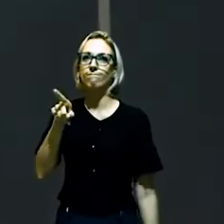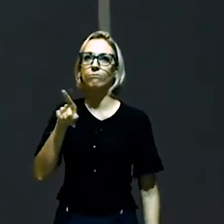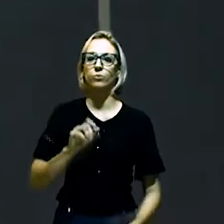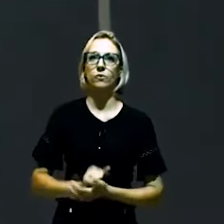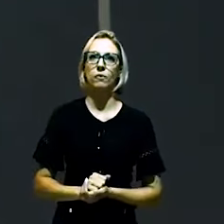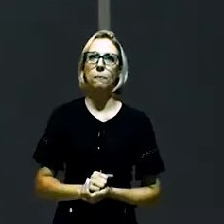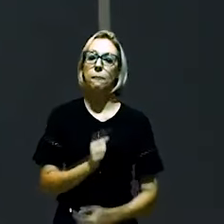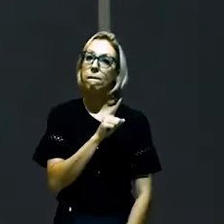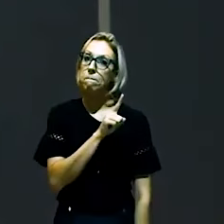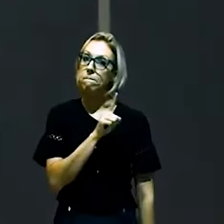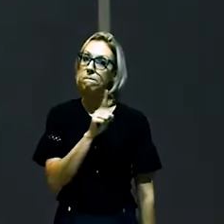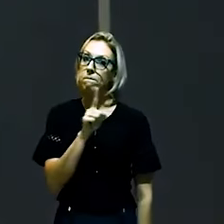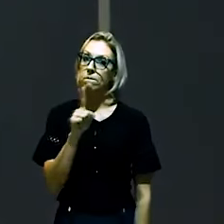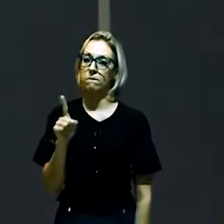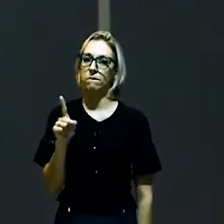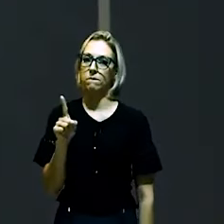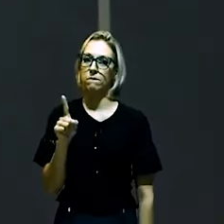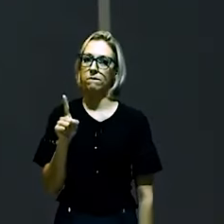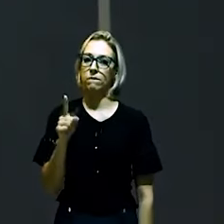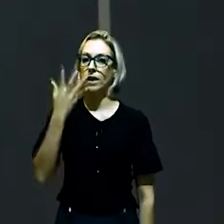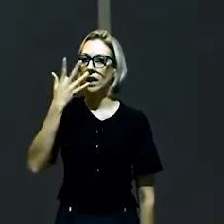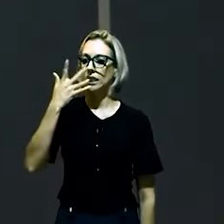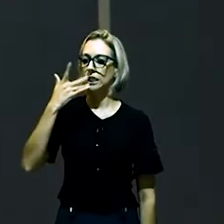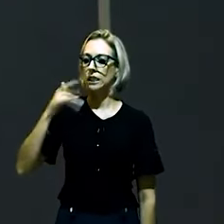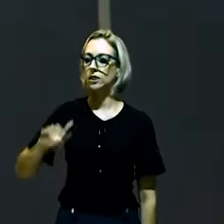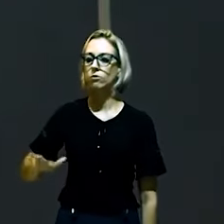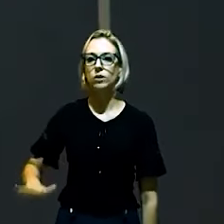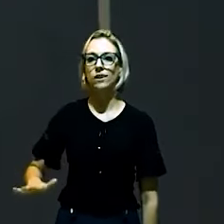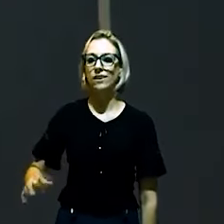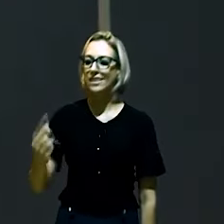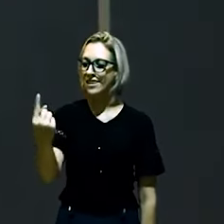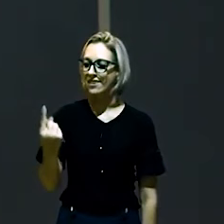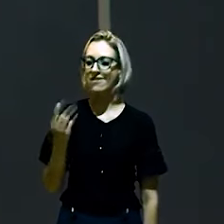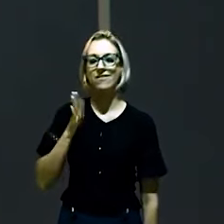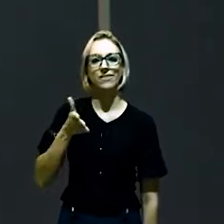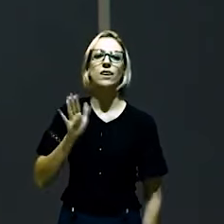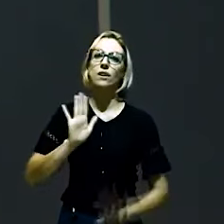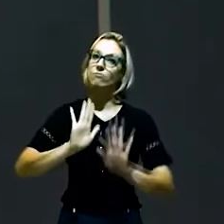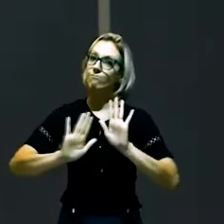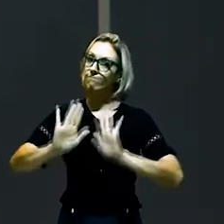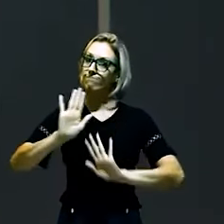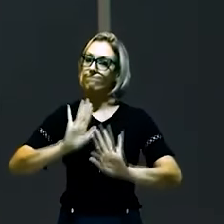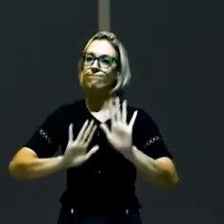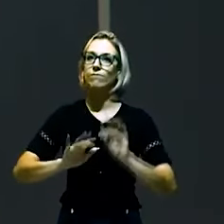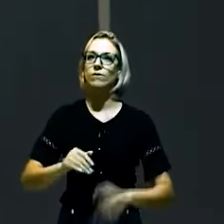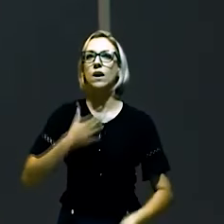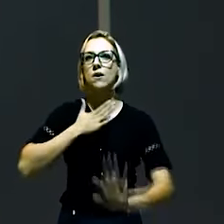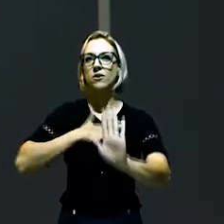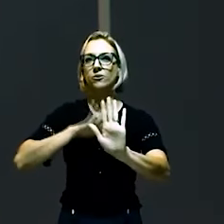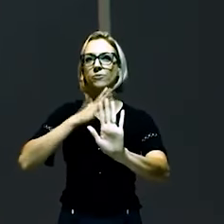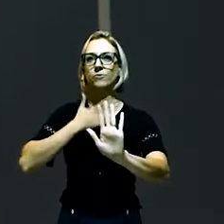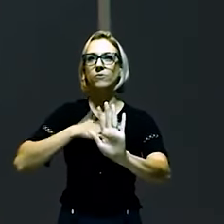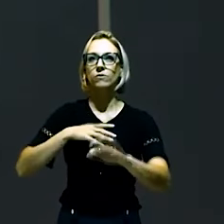é para você. A criança já vem. Não esquenta não, não perca esse momento. Isso pode mudar sua vida.